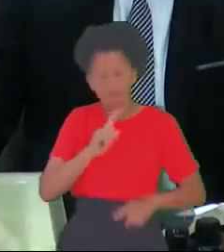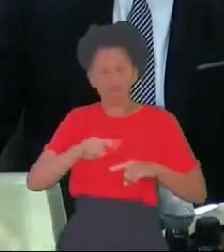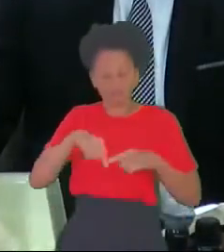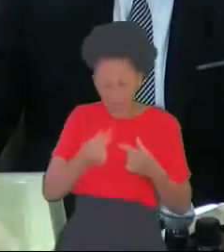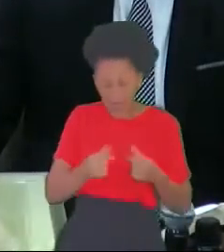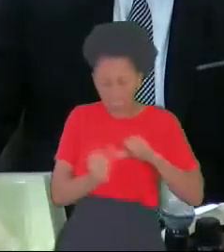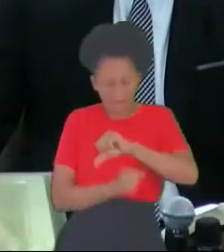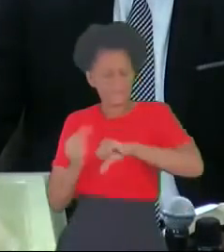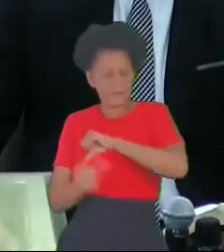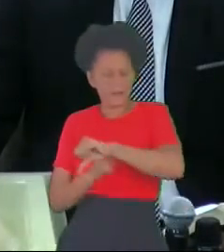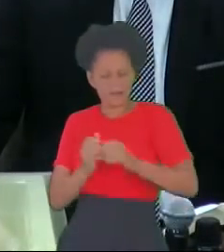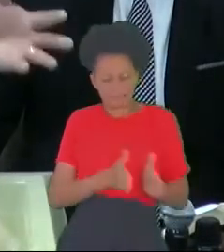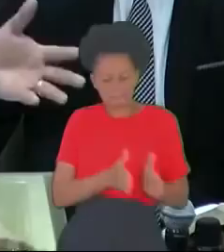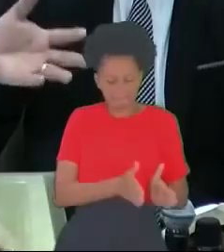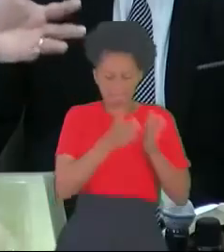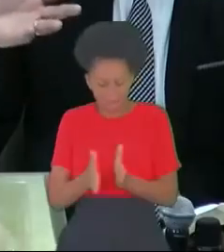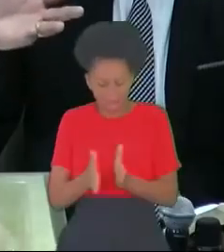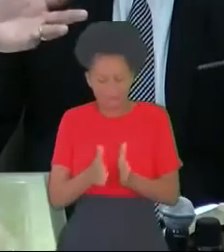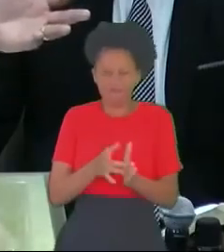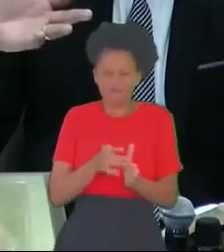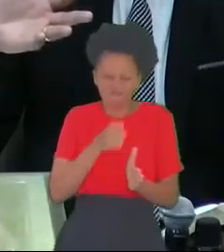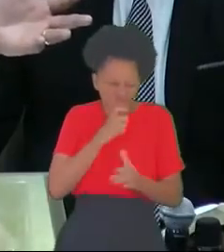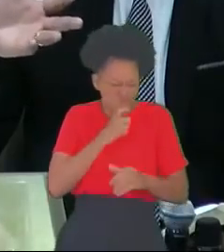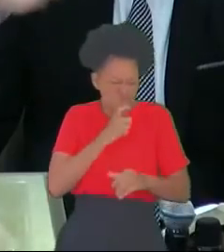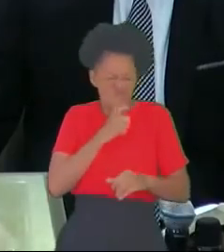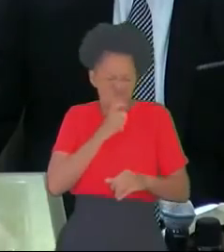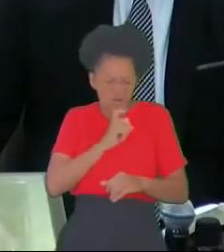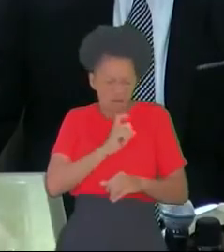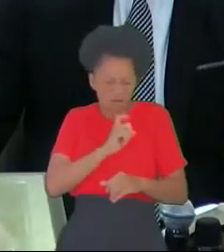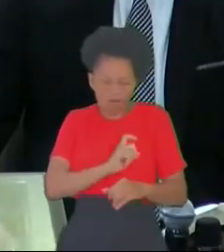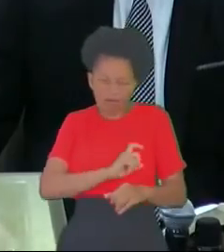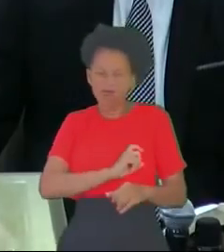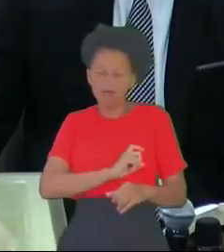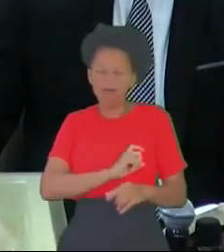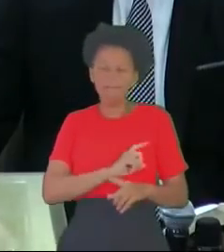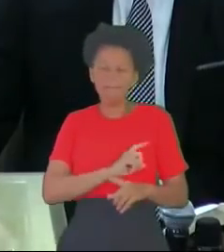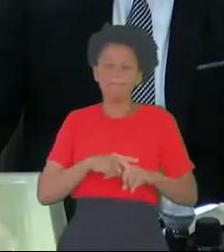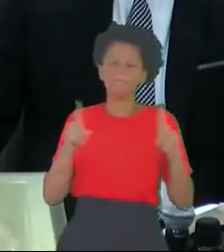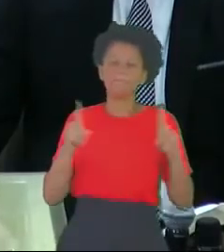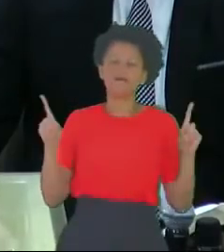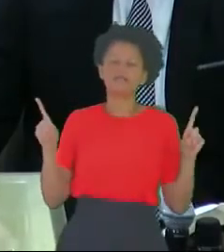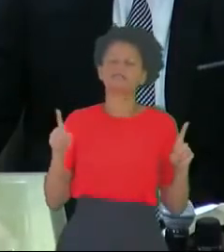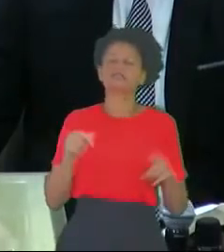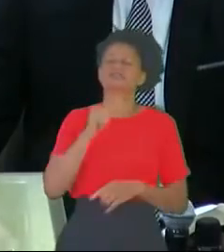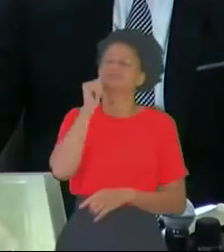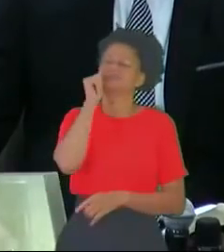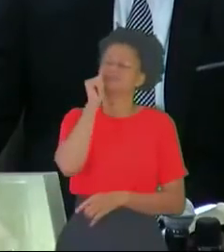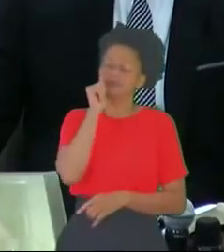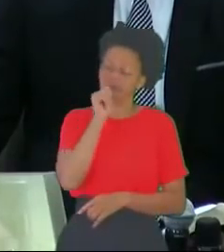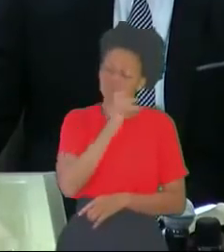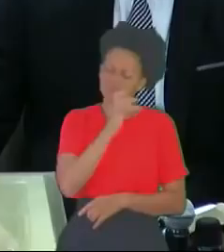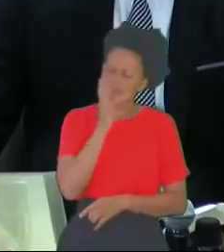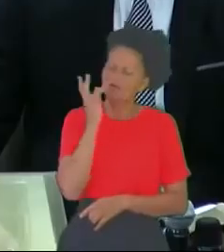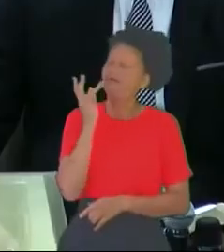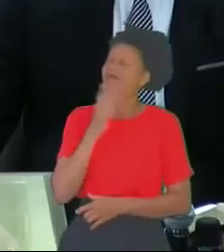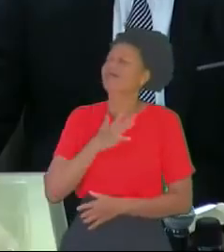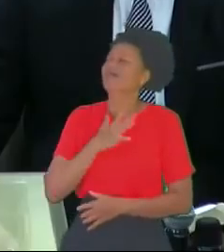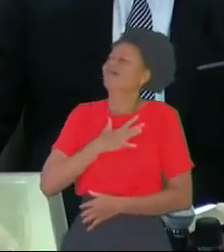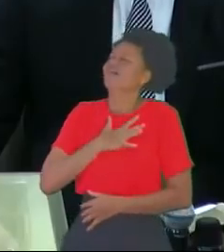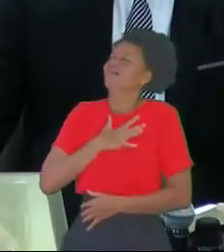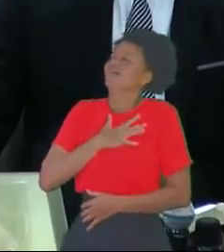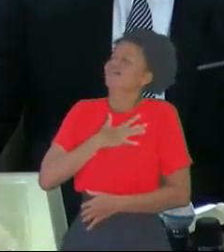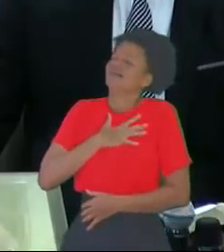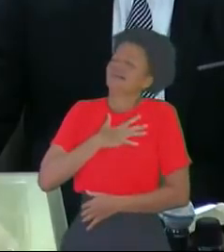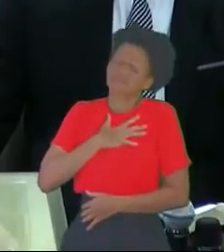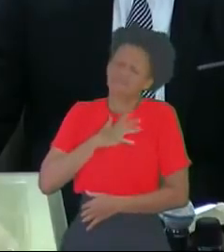mudanças. Depois vem a frieza. Mas sempre tem uma noiva dizendo: ah, se meu amado viesse.